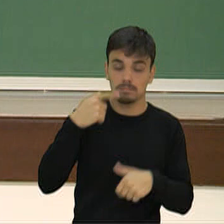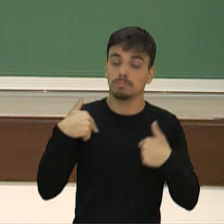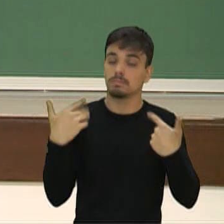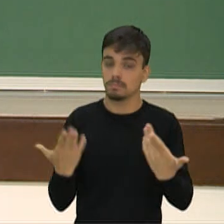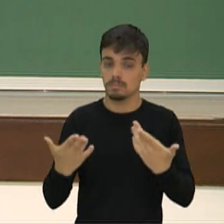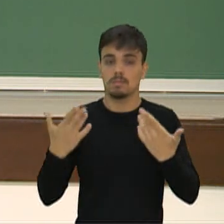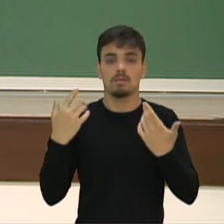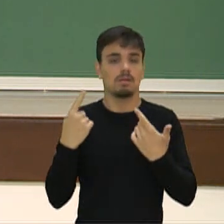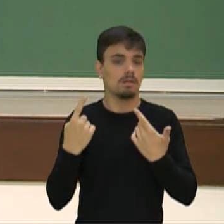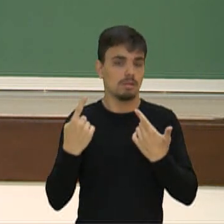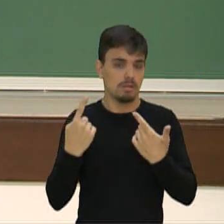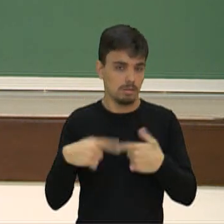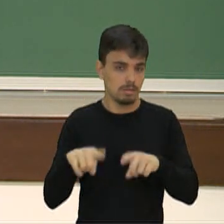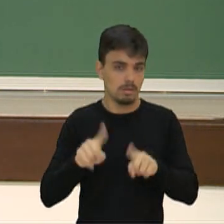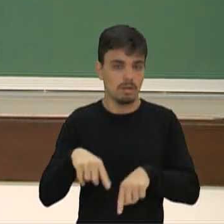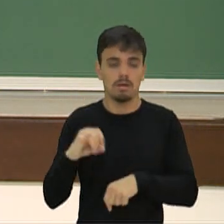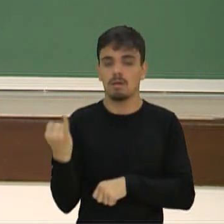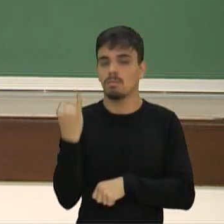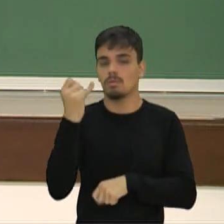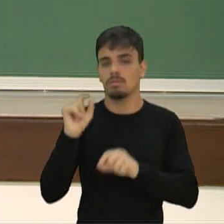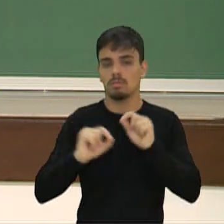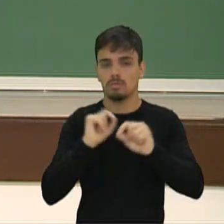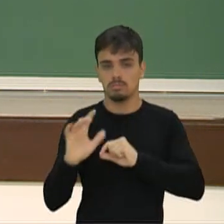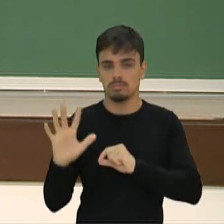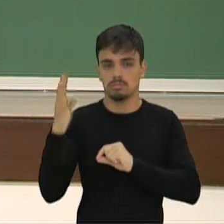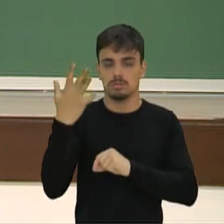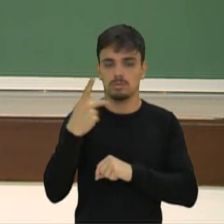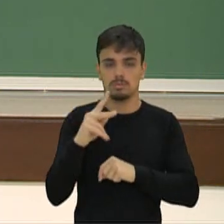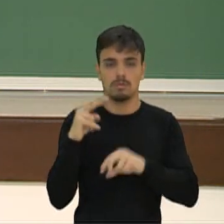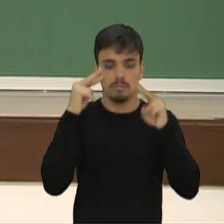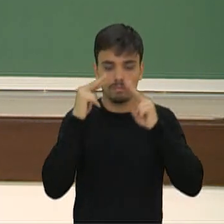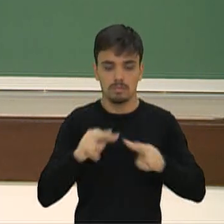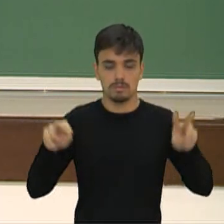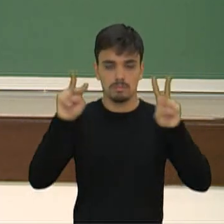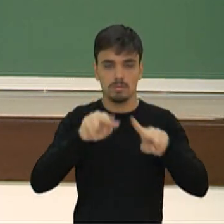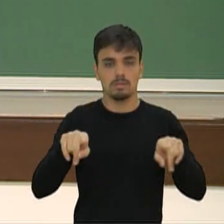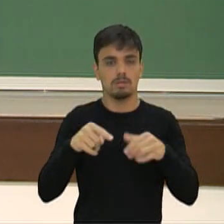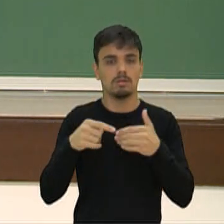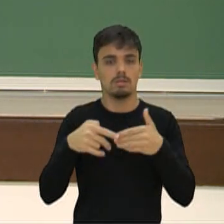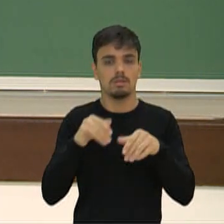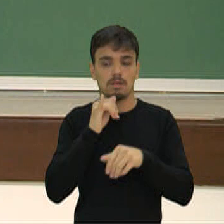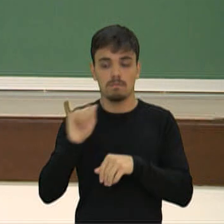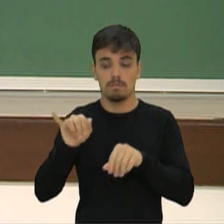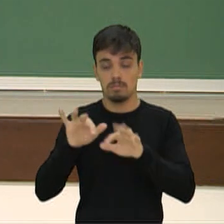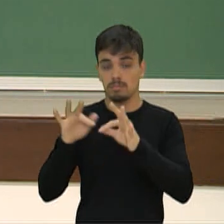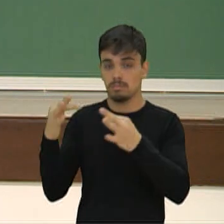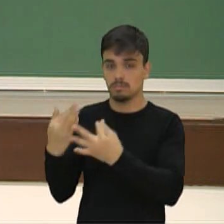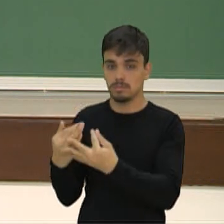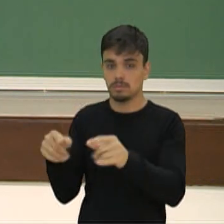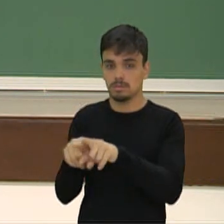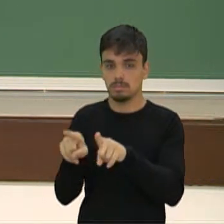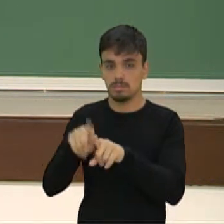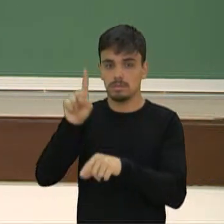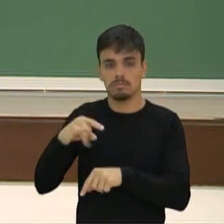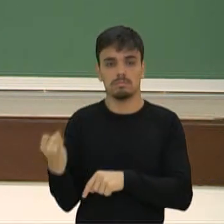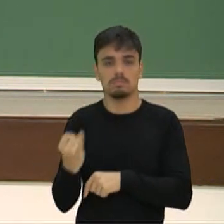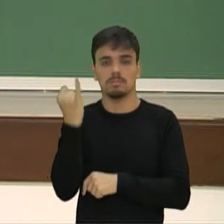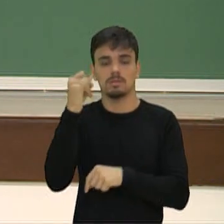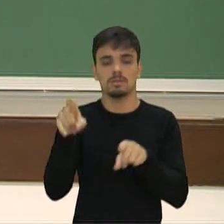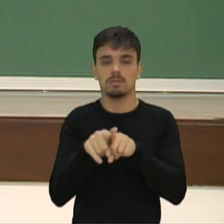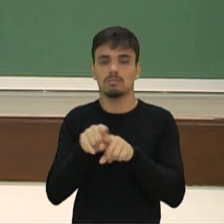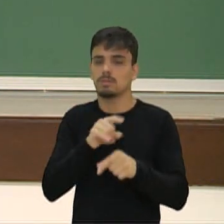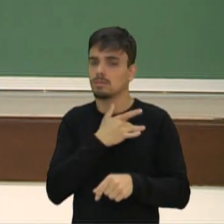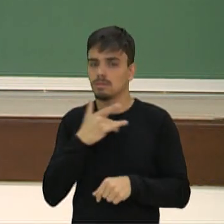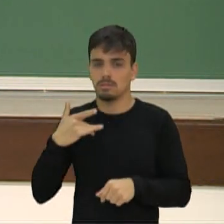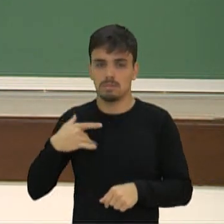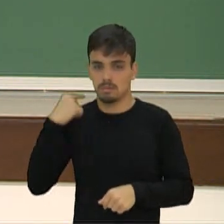importante, qualquer situação que venha a ocorrer com a sua visibilidade, notifique seus familiares. Isso é importante e é saudável